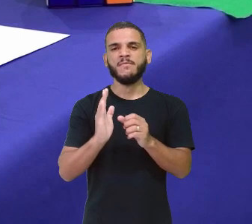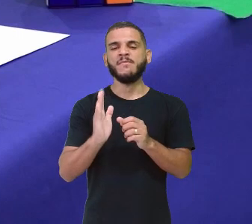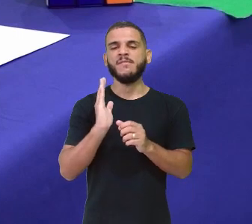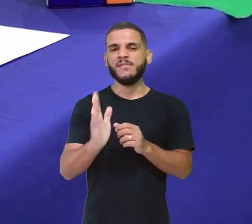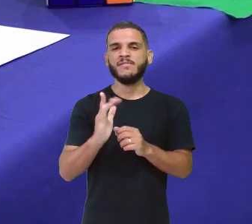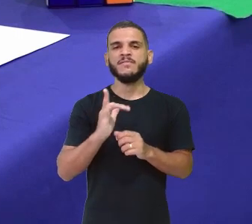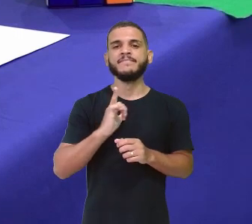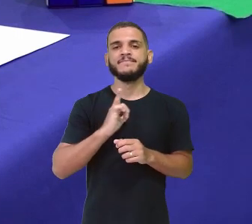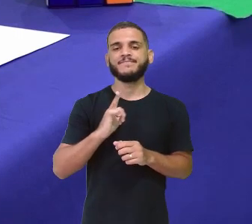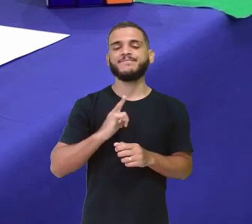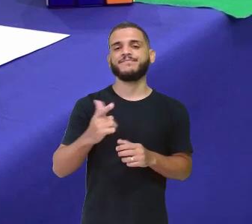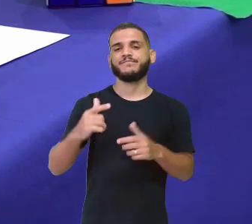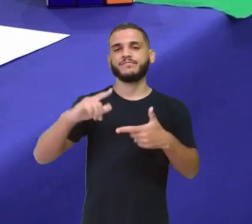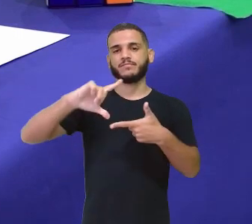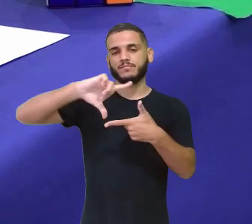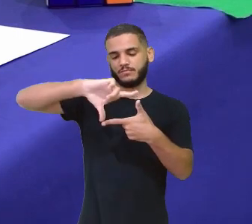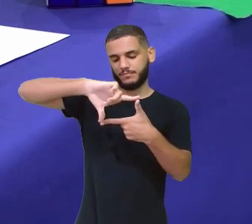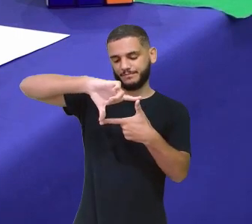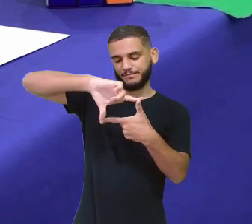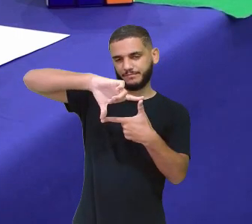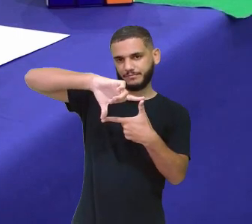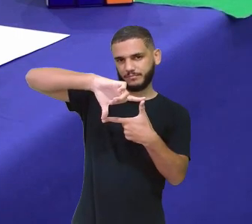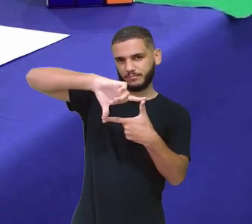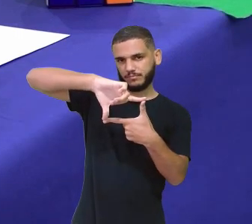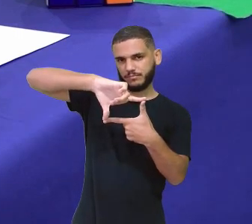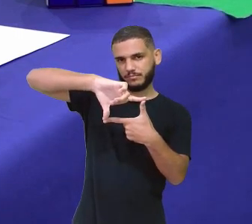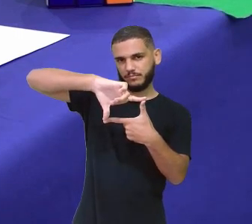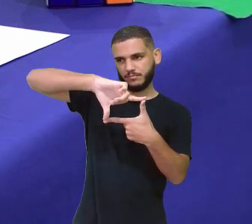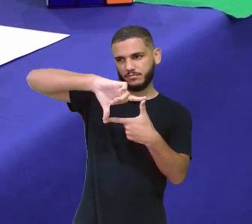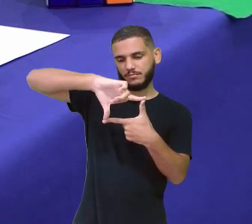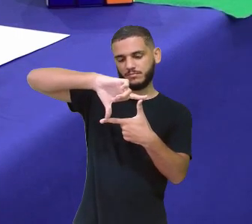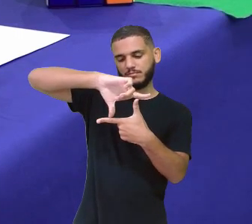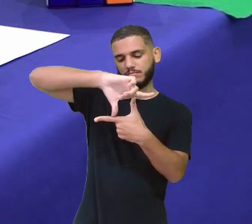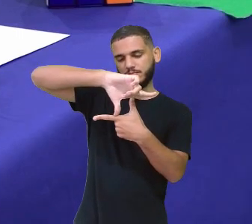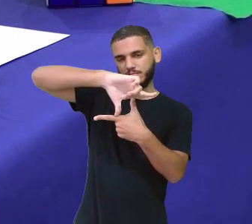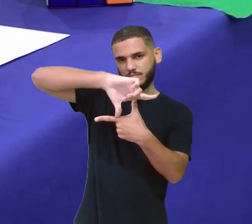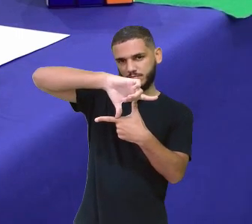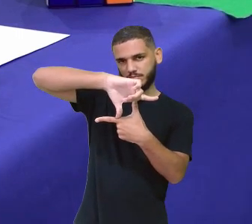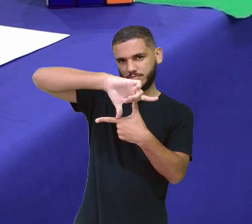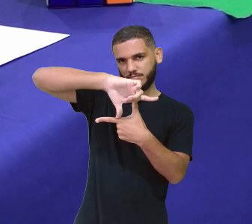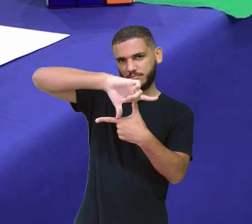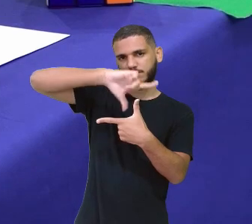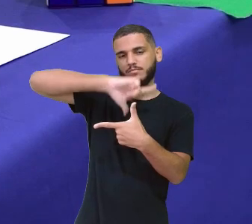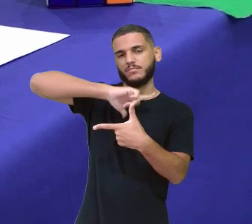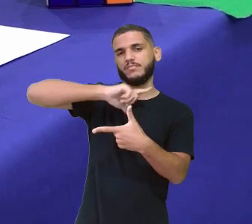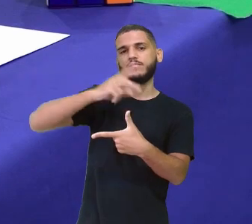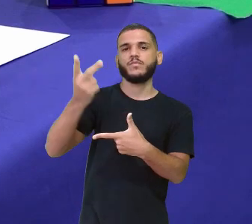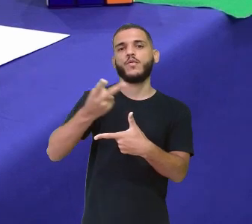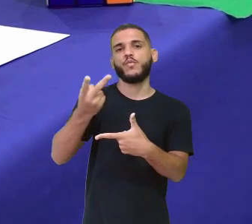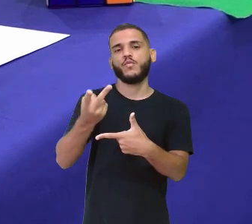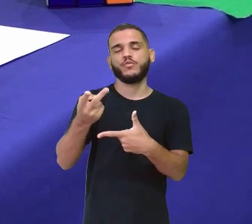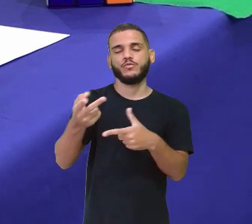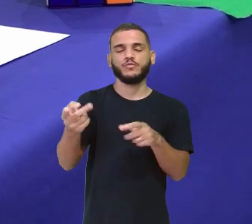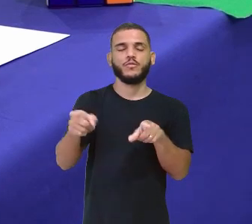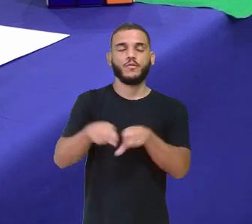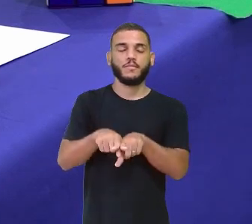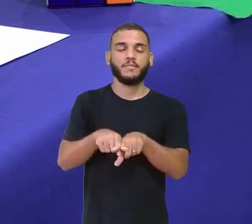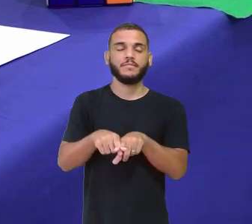por retângulos e outro pelo quadrado. Então, agora dá para ver